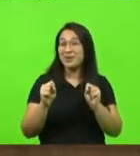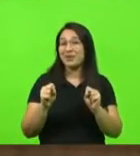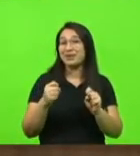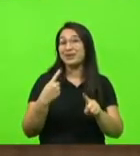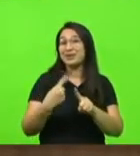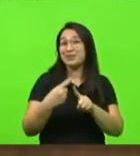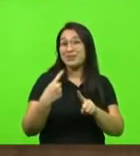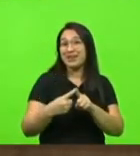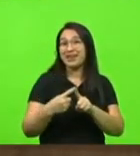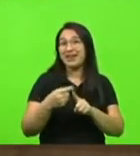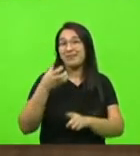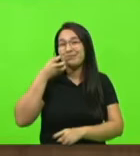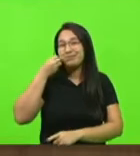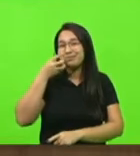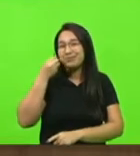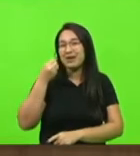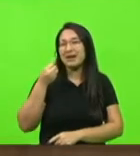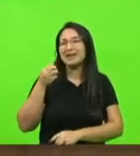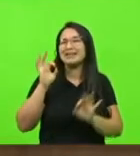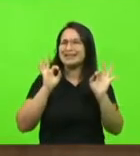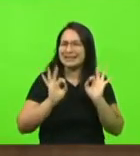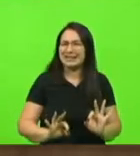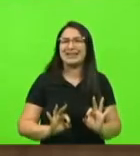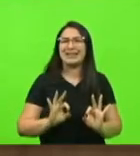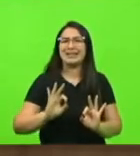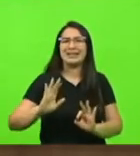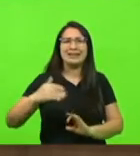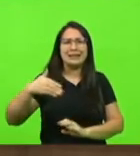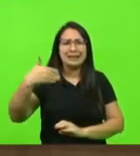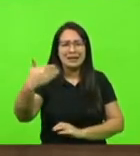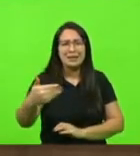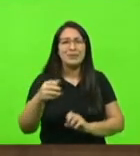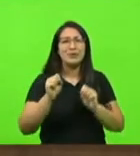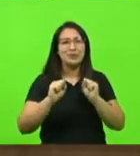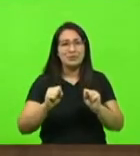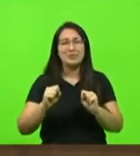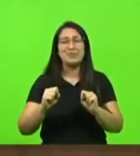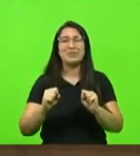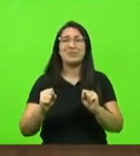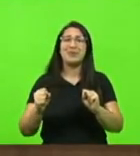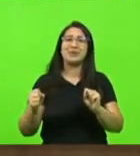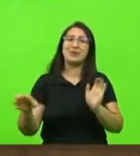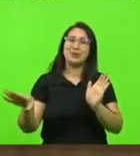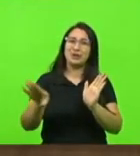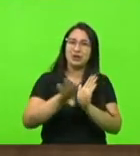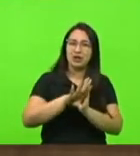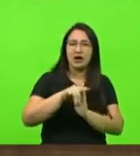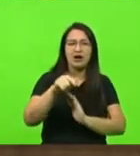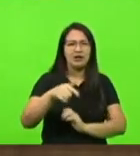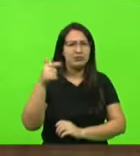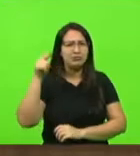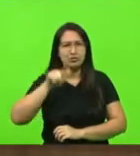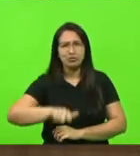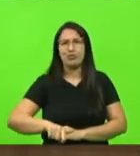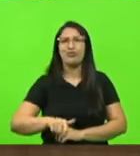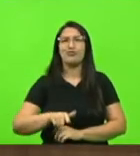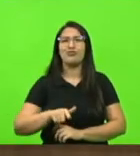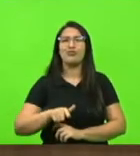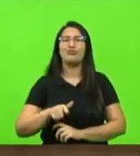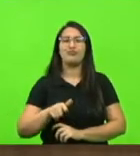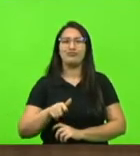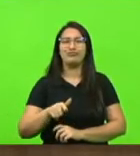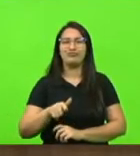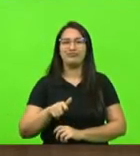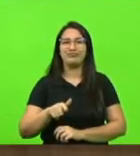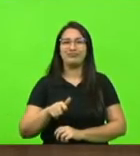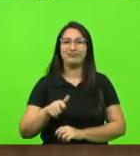Porque depois eu tenho certeza que vem de novo para cá e de forma com um mandato. Então,